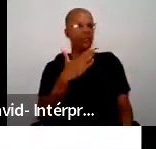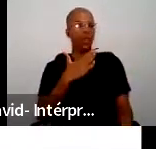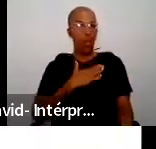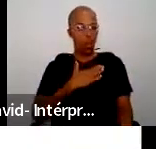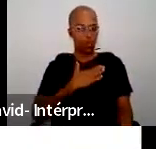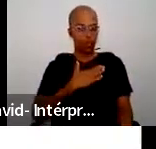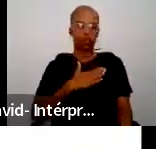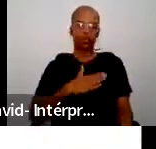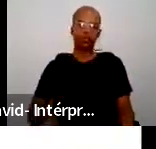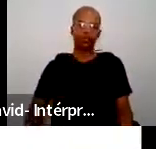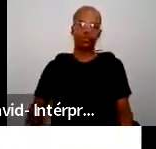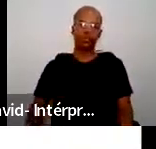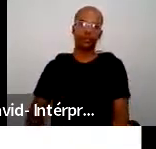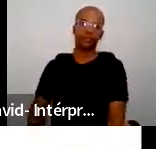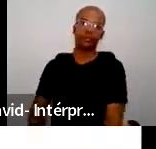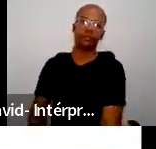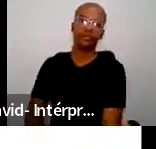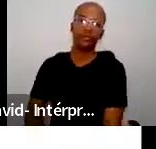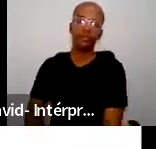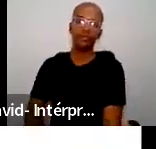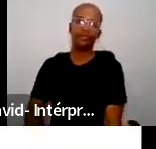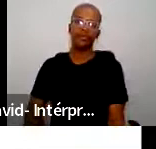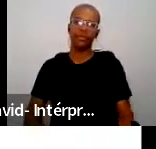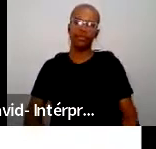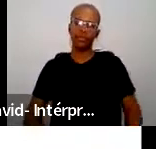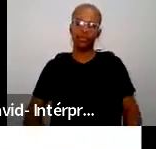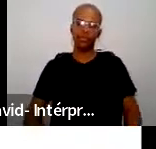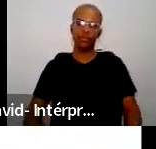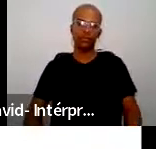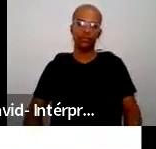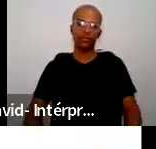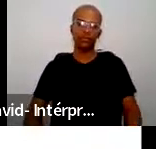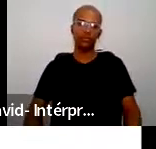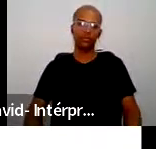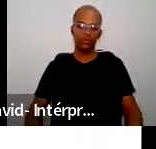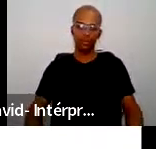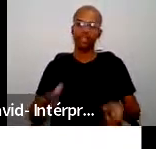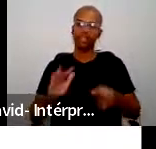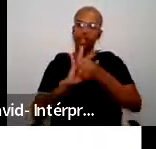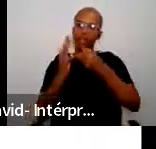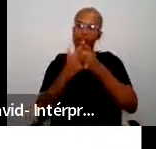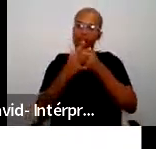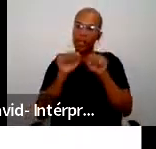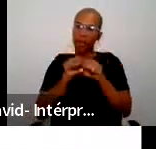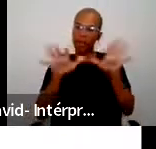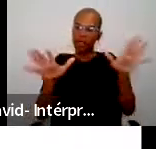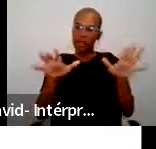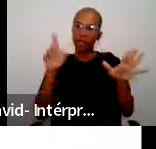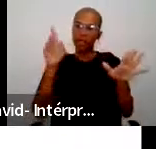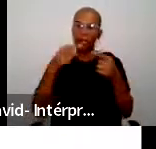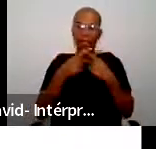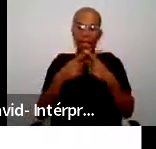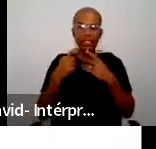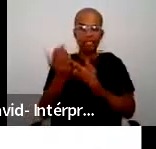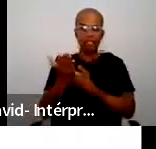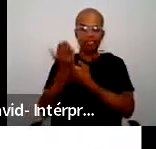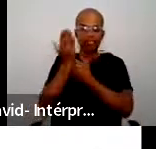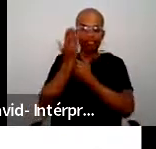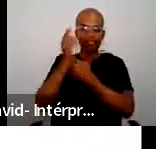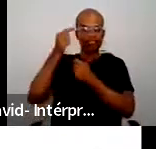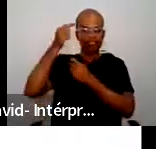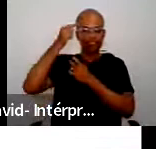desde quando essa pandemia começou, tem me ajudado a pensar. Não sei se vocês